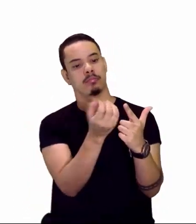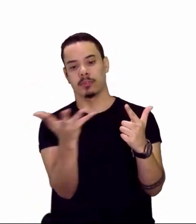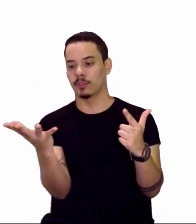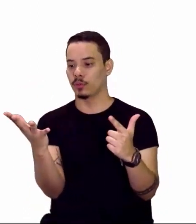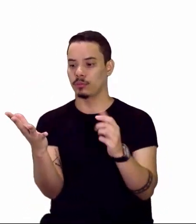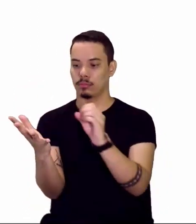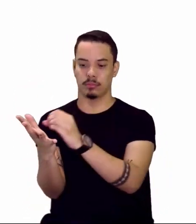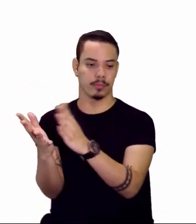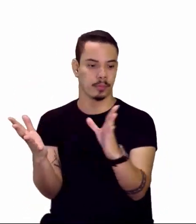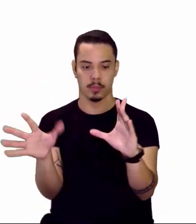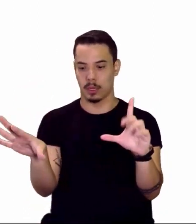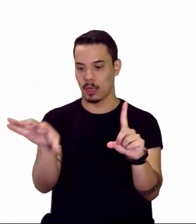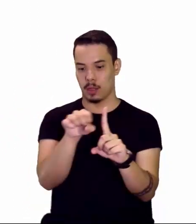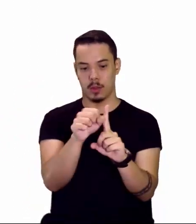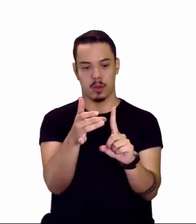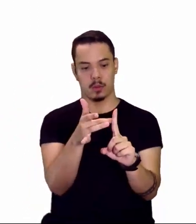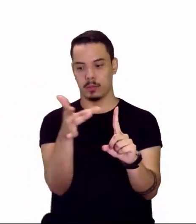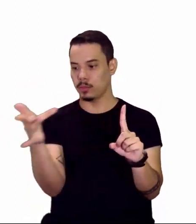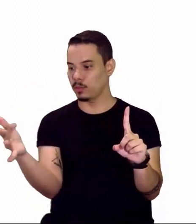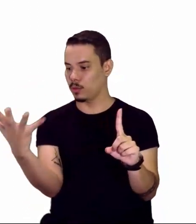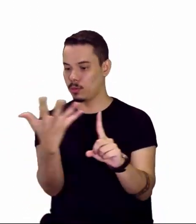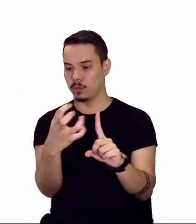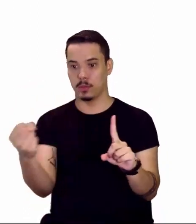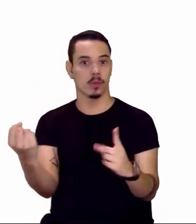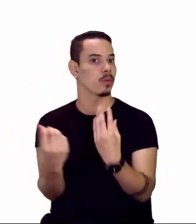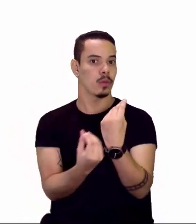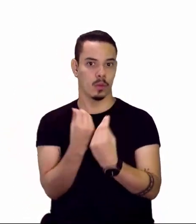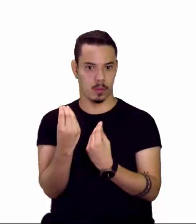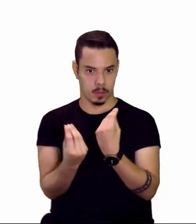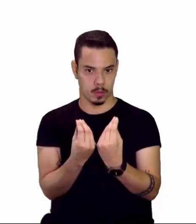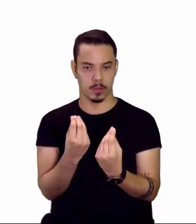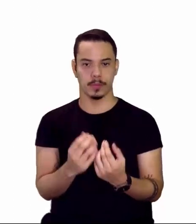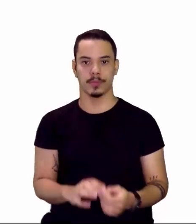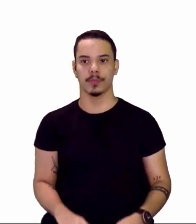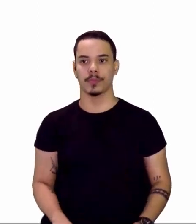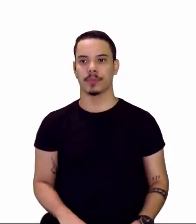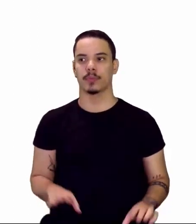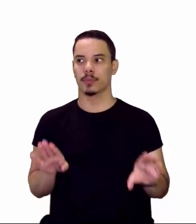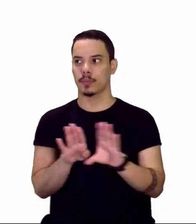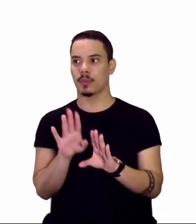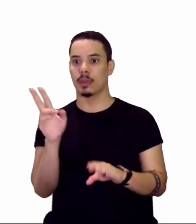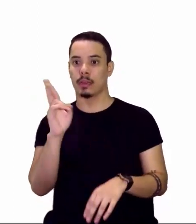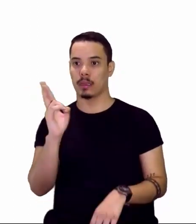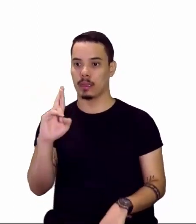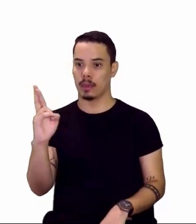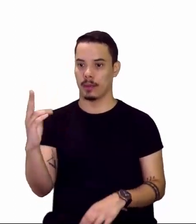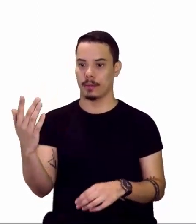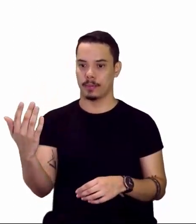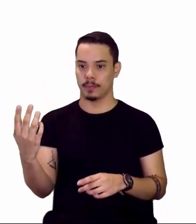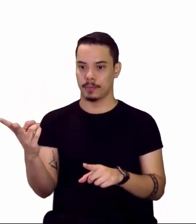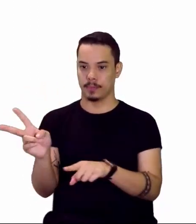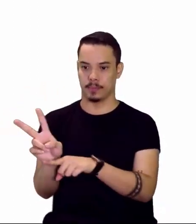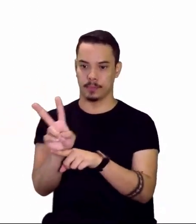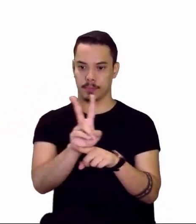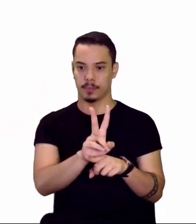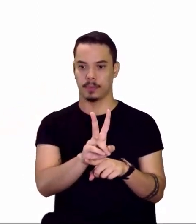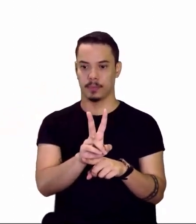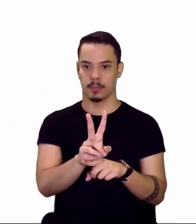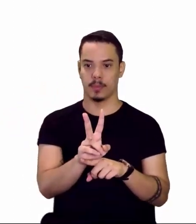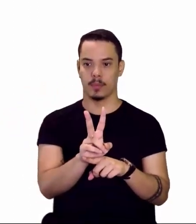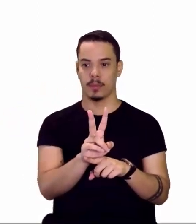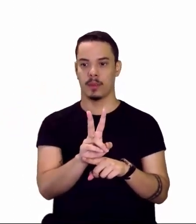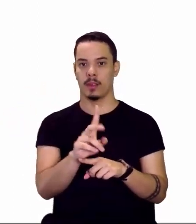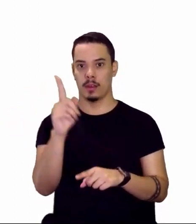ganhou? Quem ganhou foi o oxigênio, emprestado, hein? E quem emprestou, o par de elétrons?